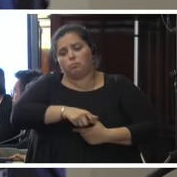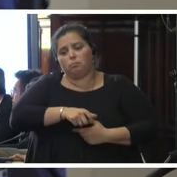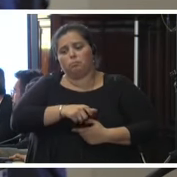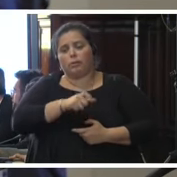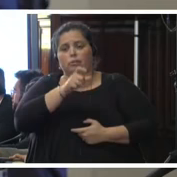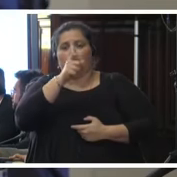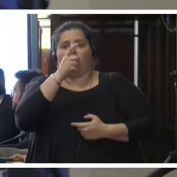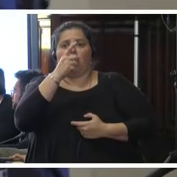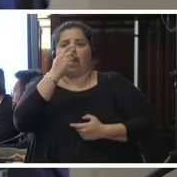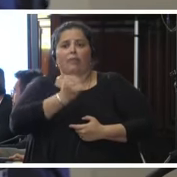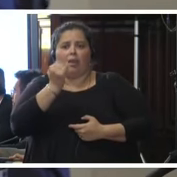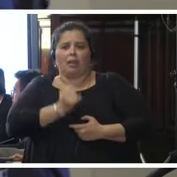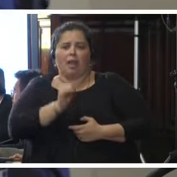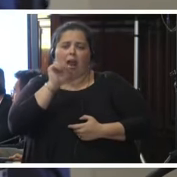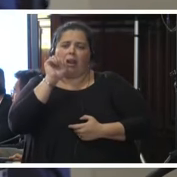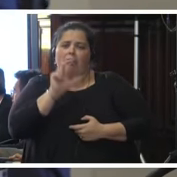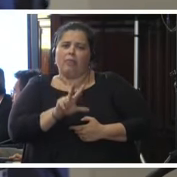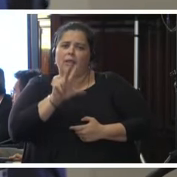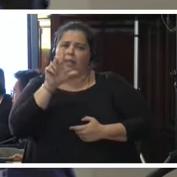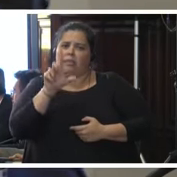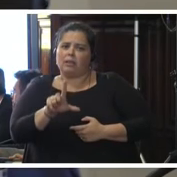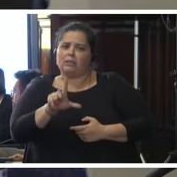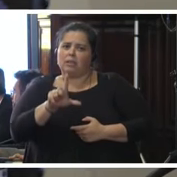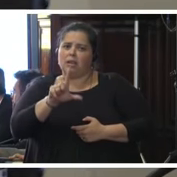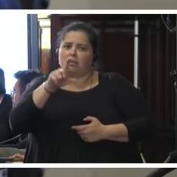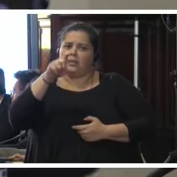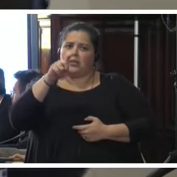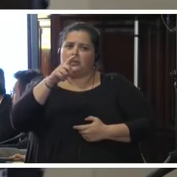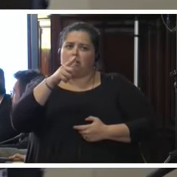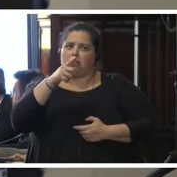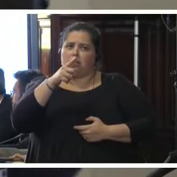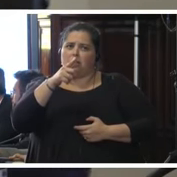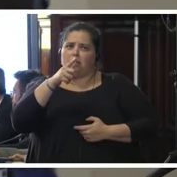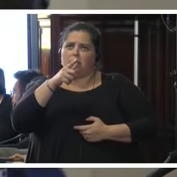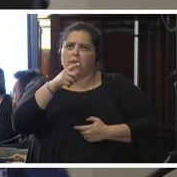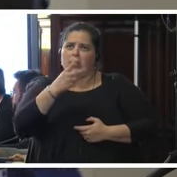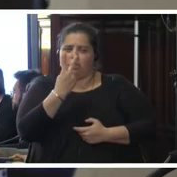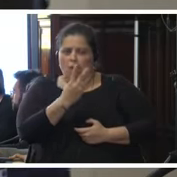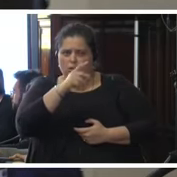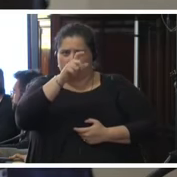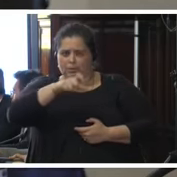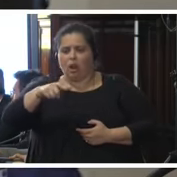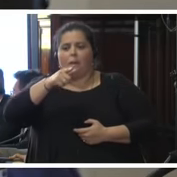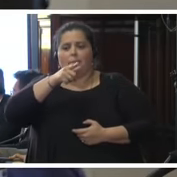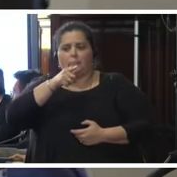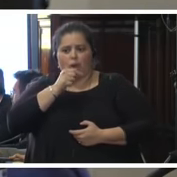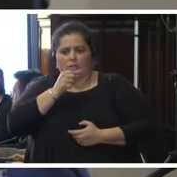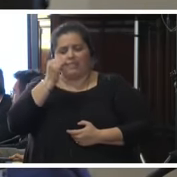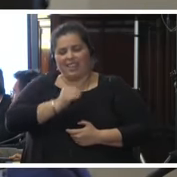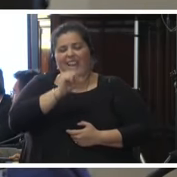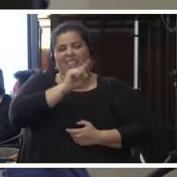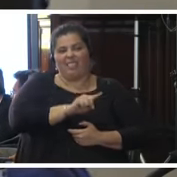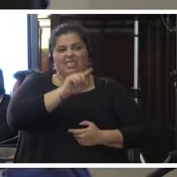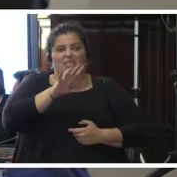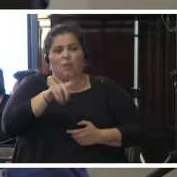autos de resistência. Contra quantos policiais? Dois. Quer dizer, um tinha 19 e outro 18, pelo menos. Auto de